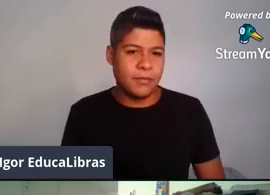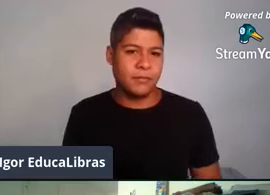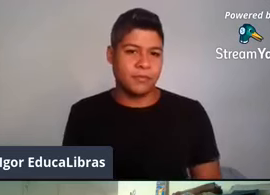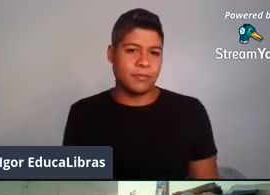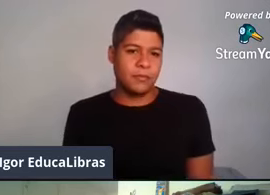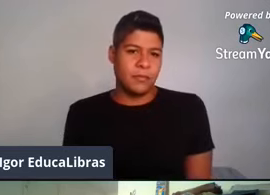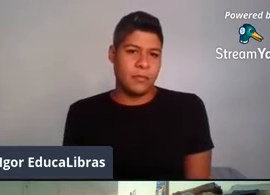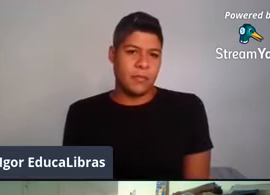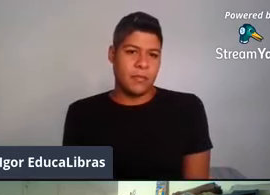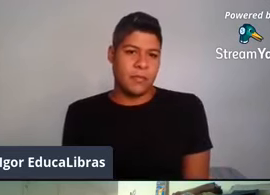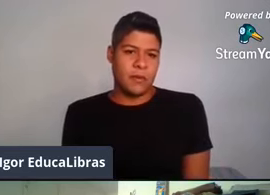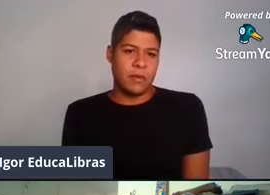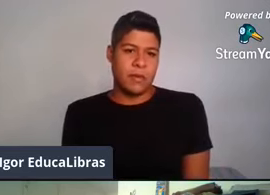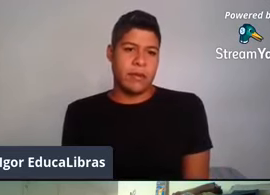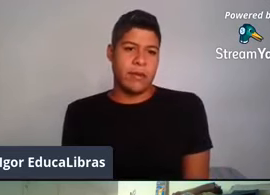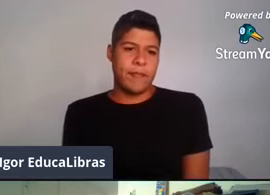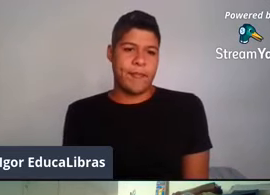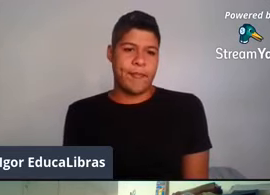Marinalva.